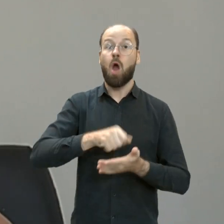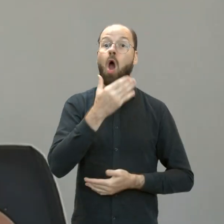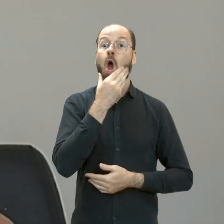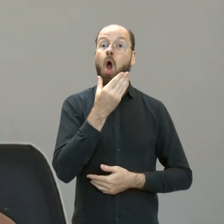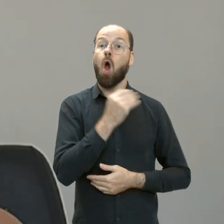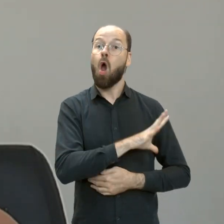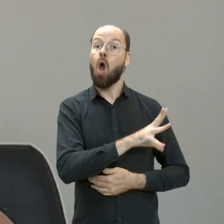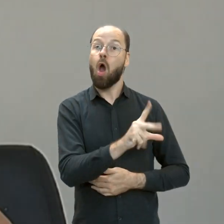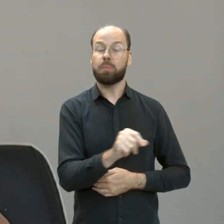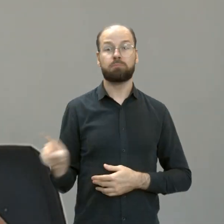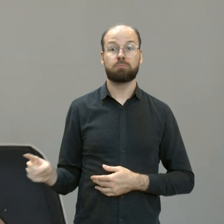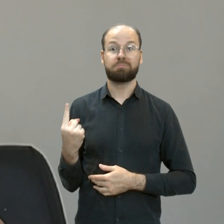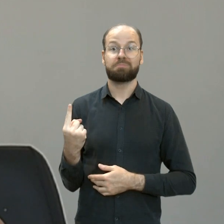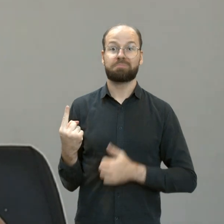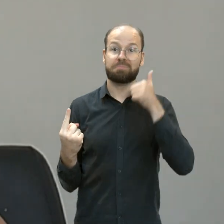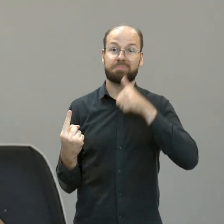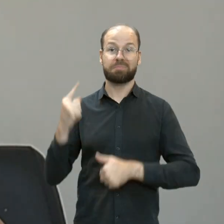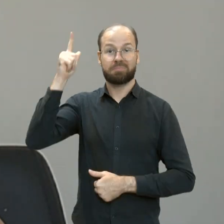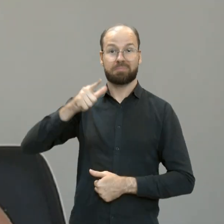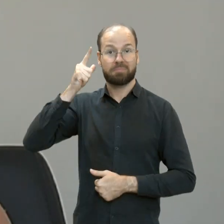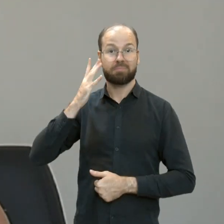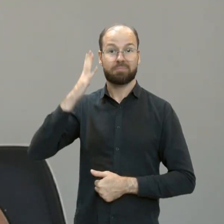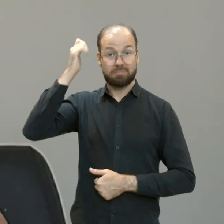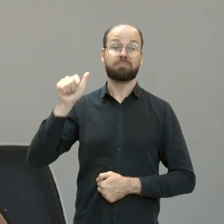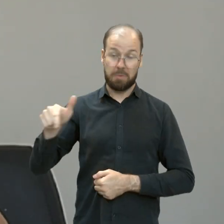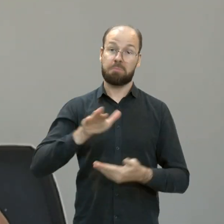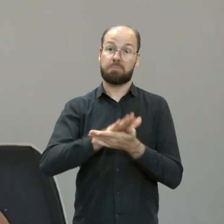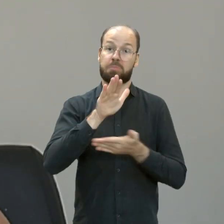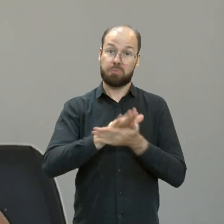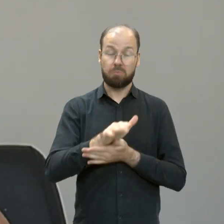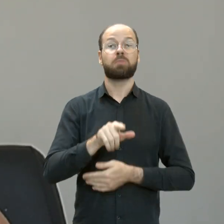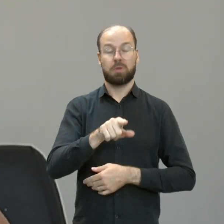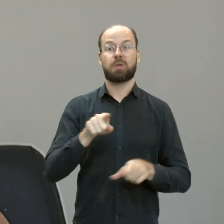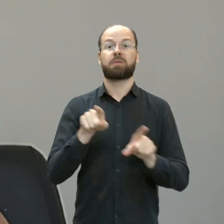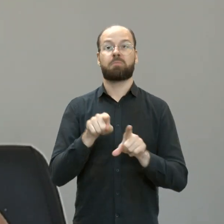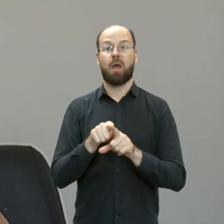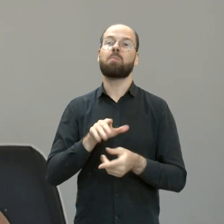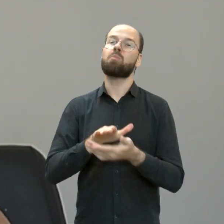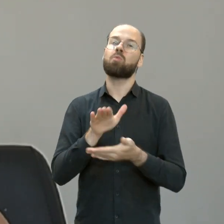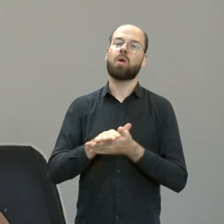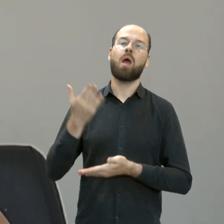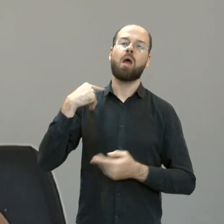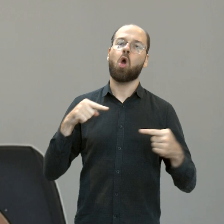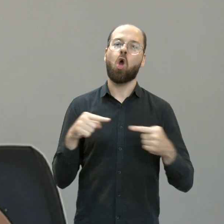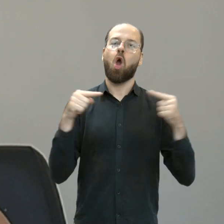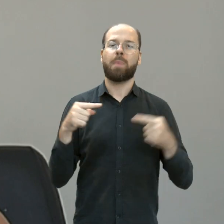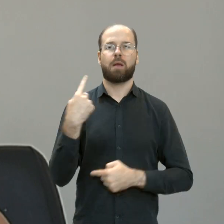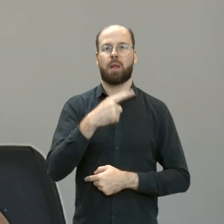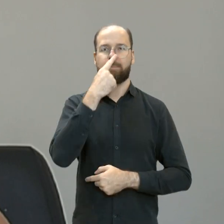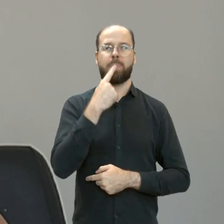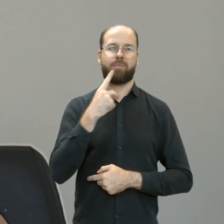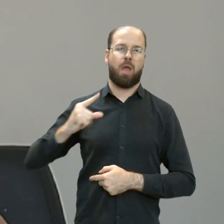Apenas Leodegária publica, mas também publica dentro daquilo que se esperava para aquela época. Ela faz uma